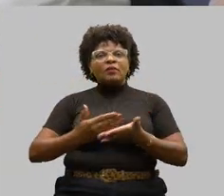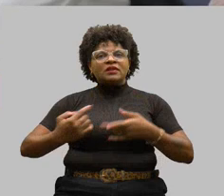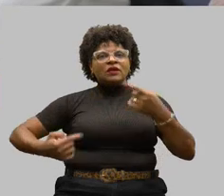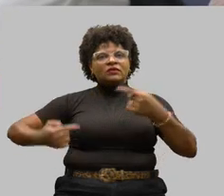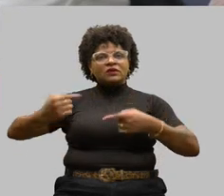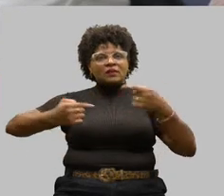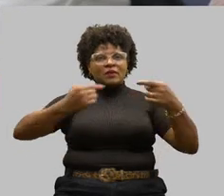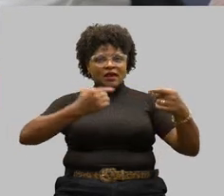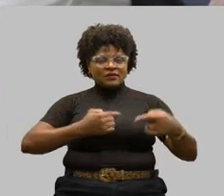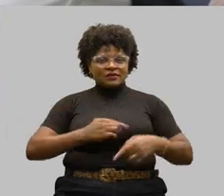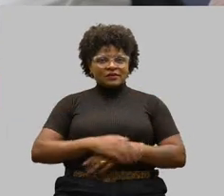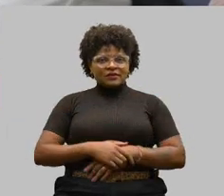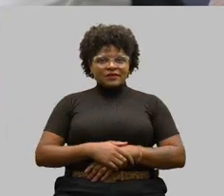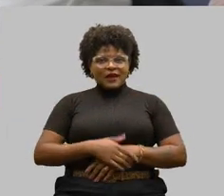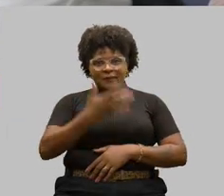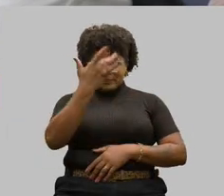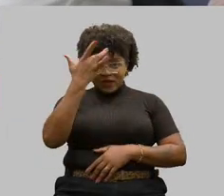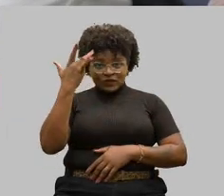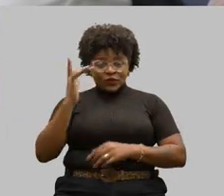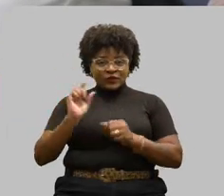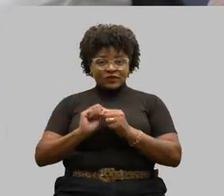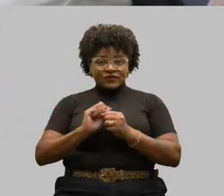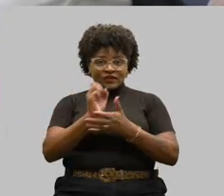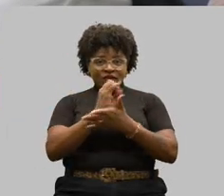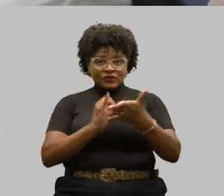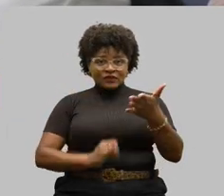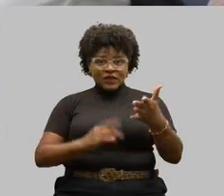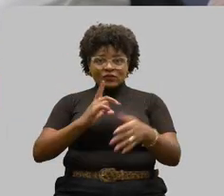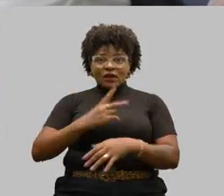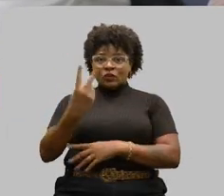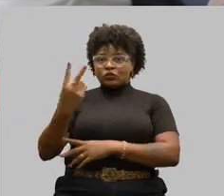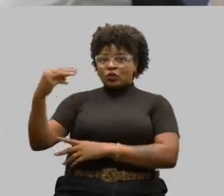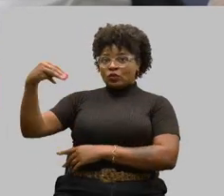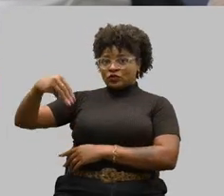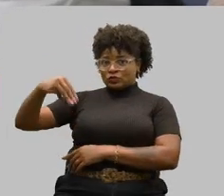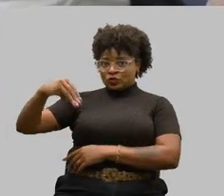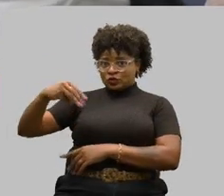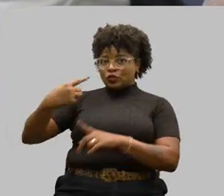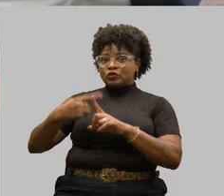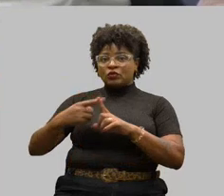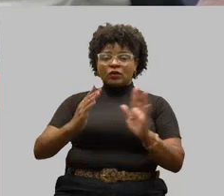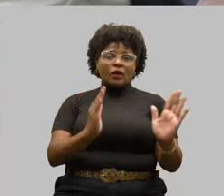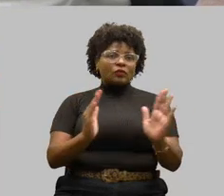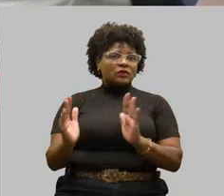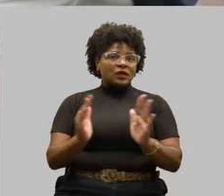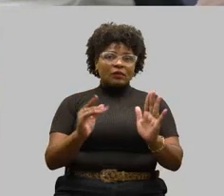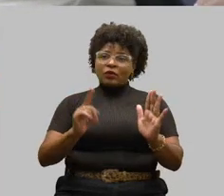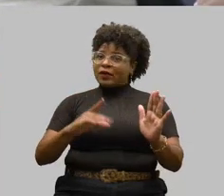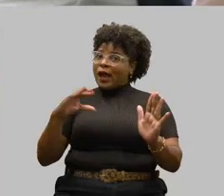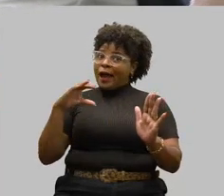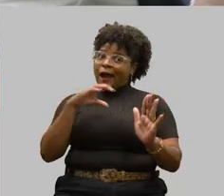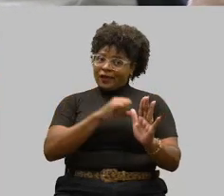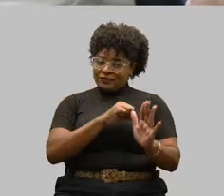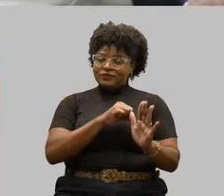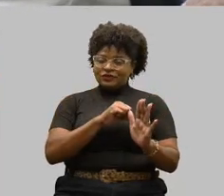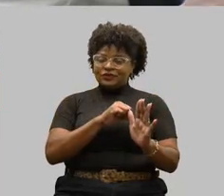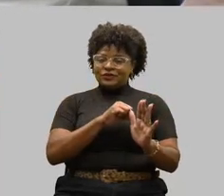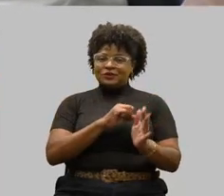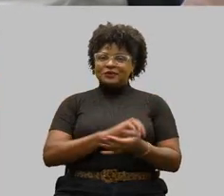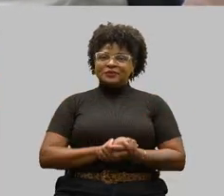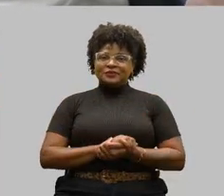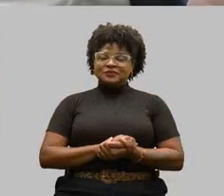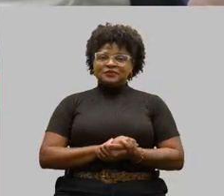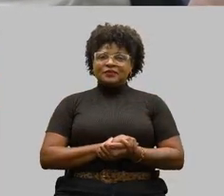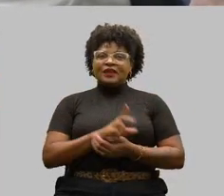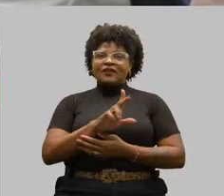essas pessoas que se inscreveram terão dois minutos porque o tempo realmente passa rápido e para se